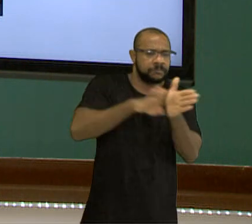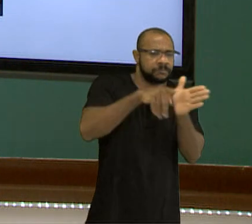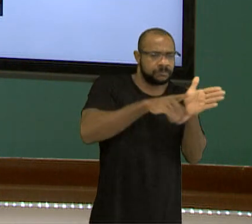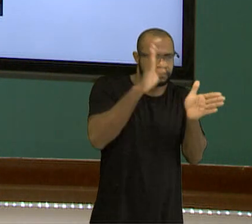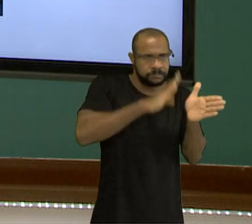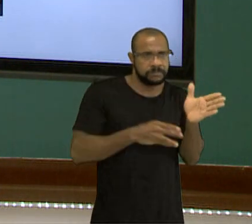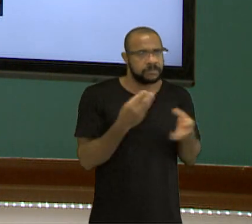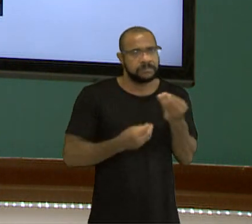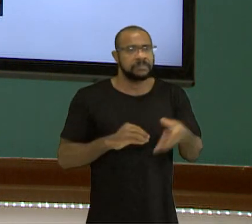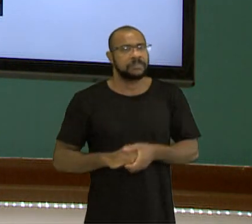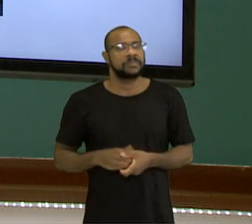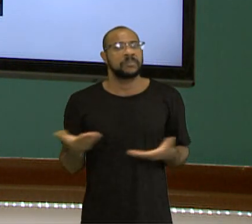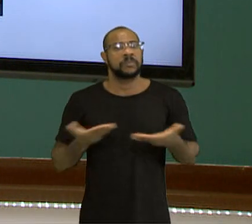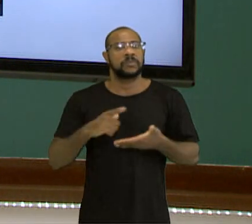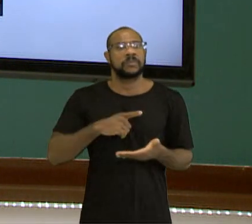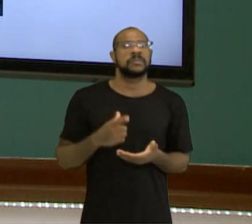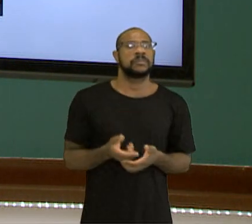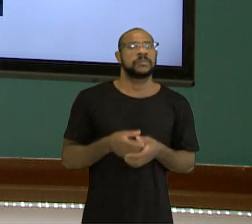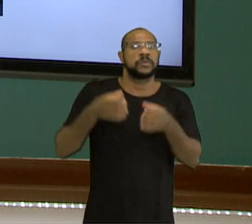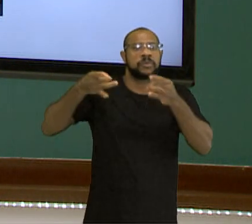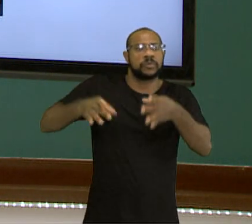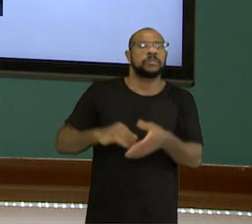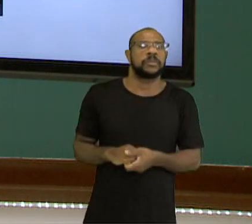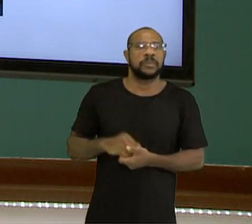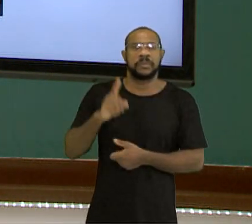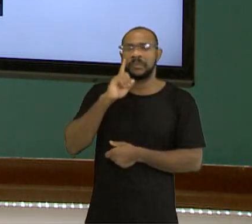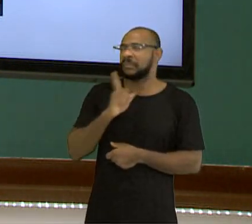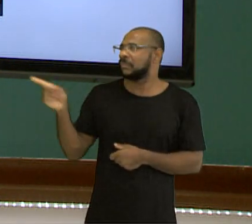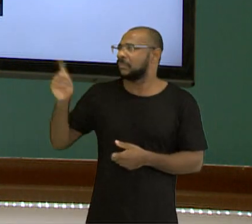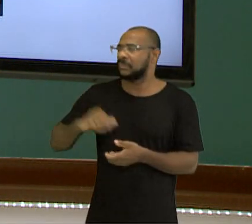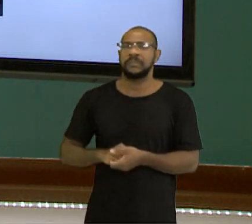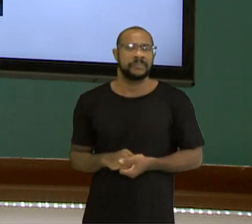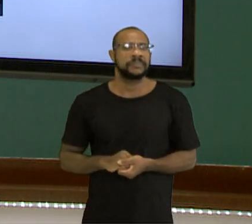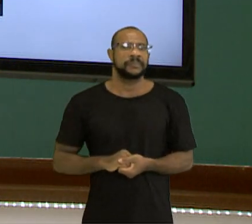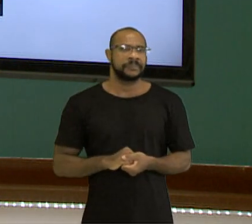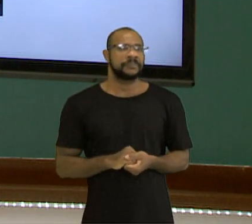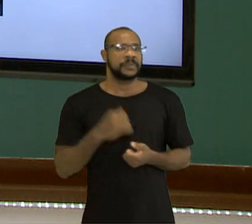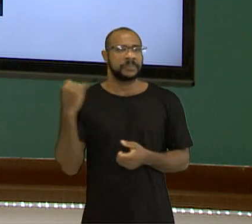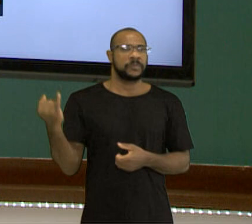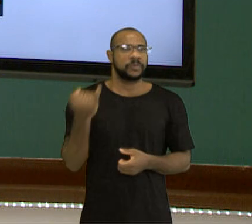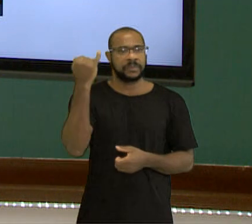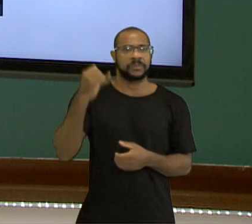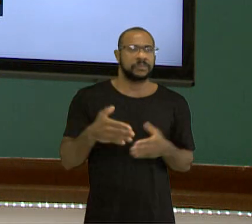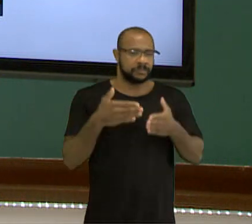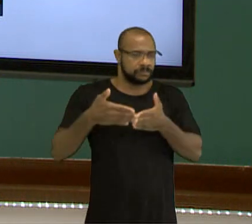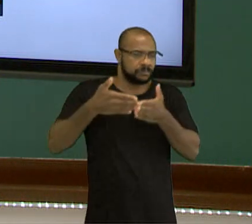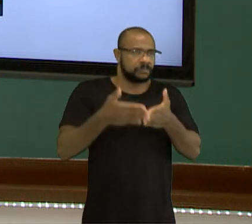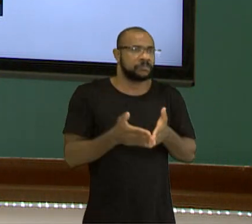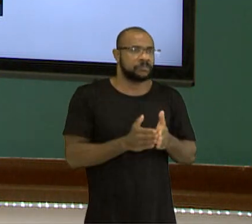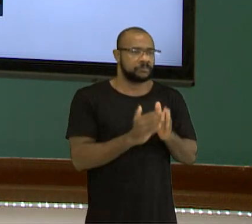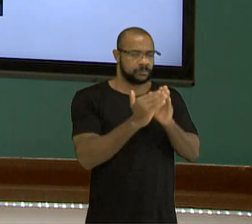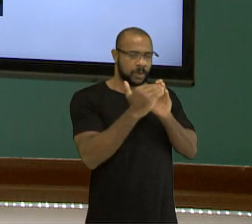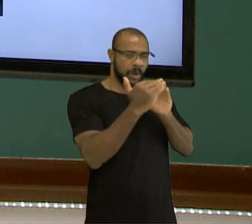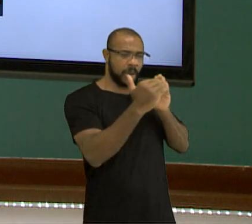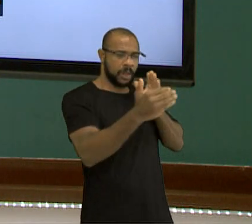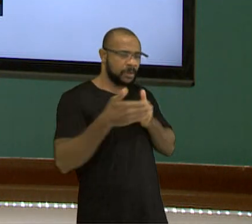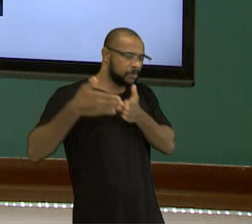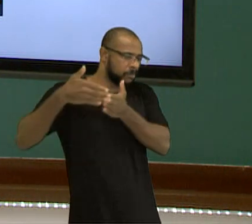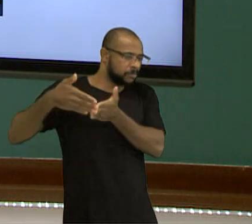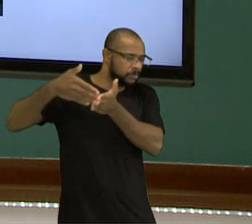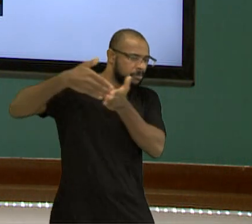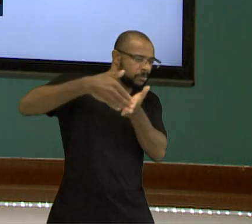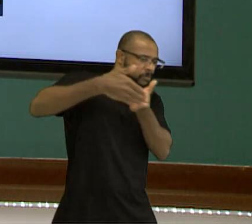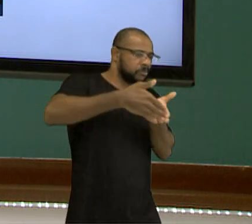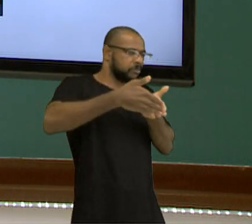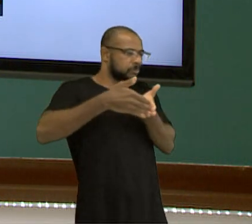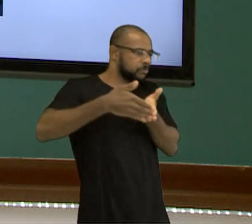vigorar, e hoje a gente tem aí então o que sobrou do cais do Valongo, aí o importante porto da época do período colonial, onde muito